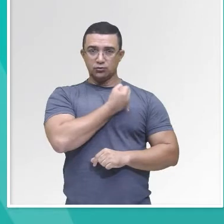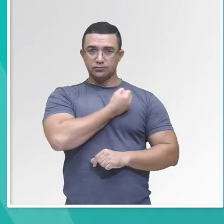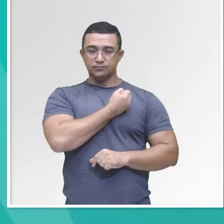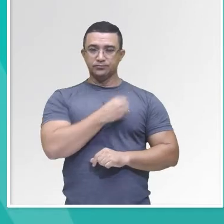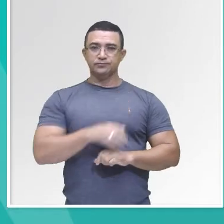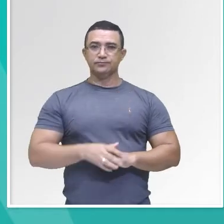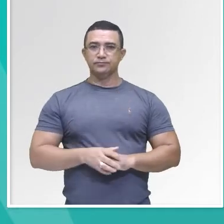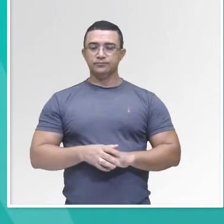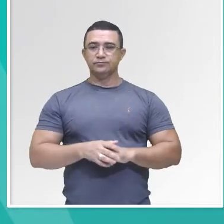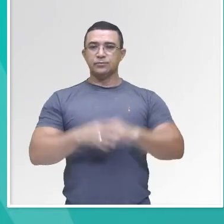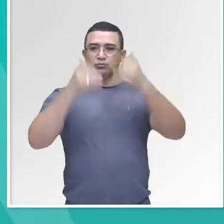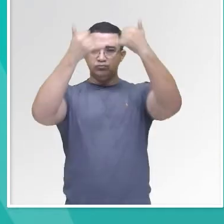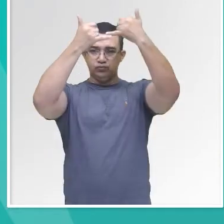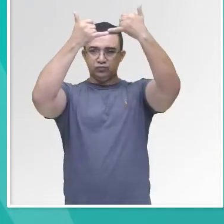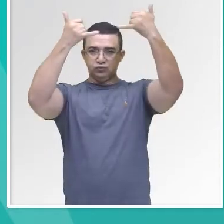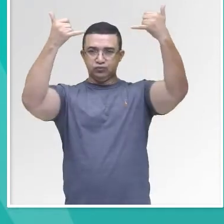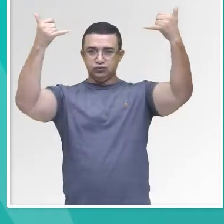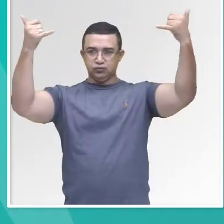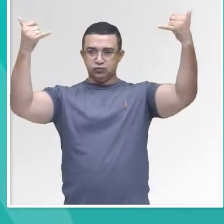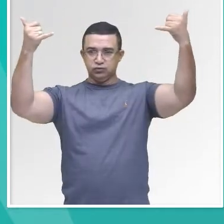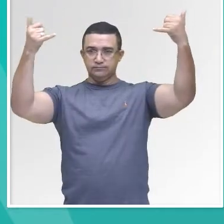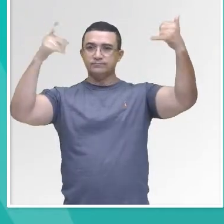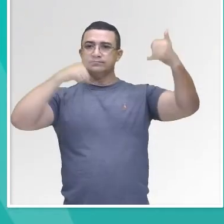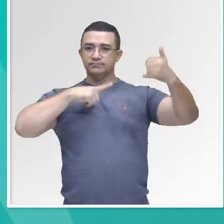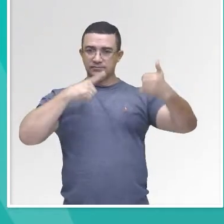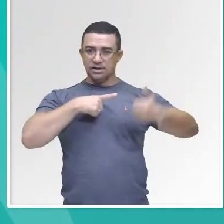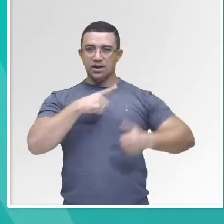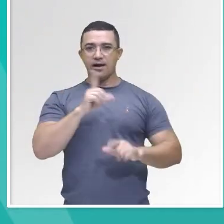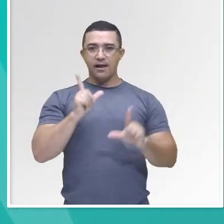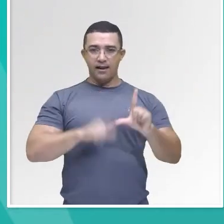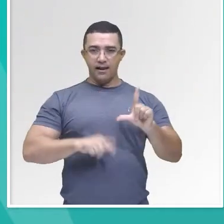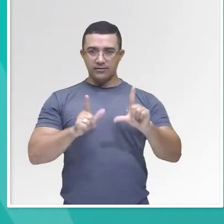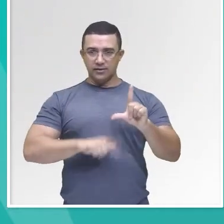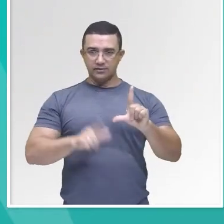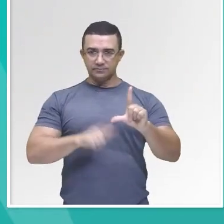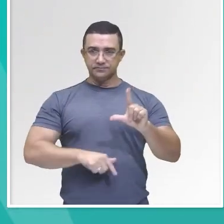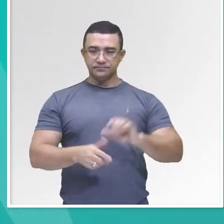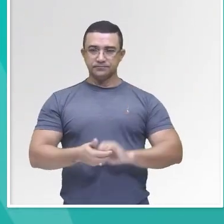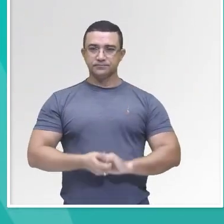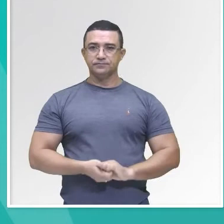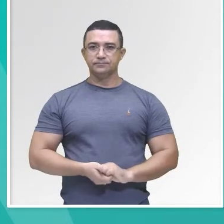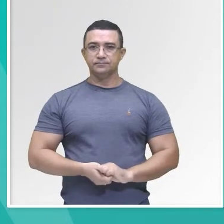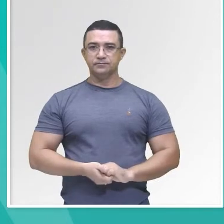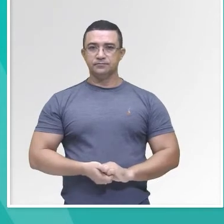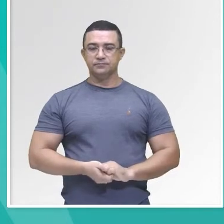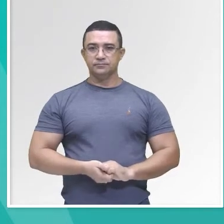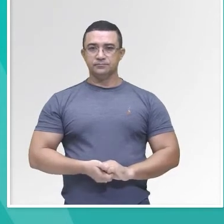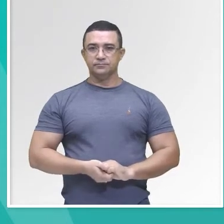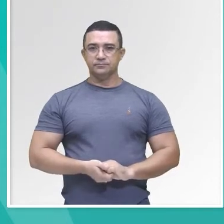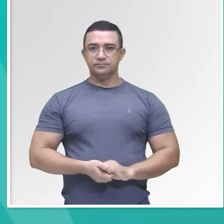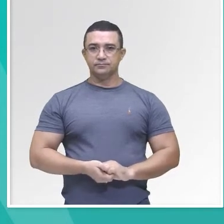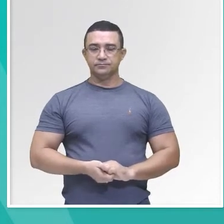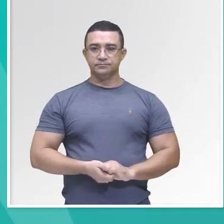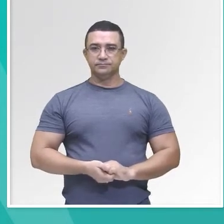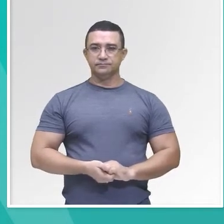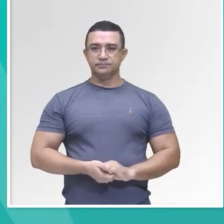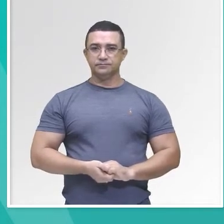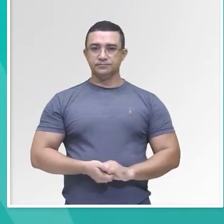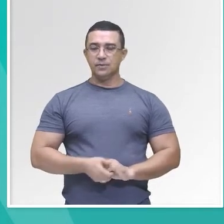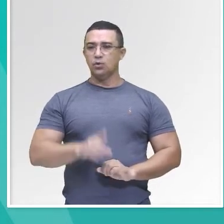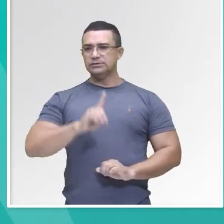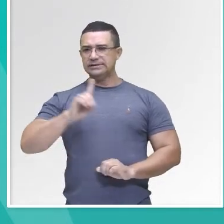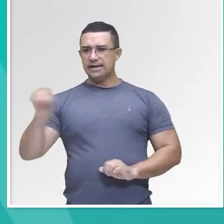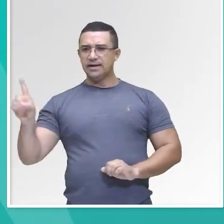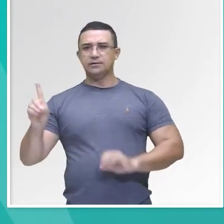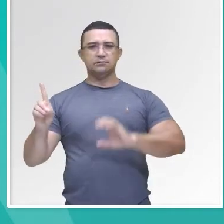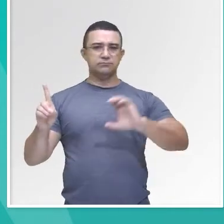E na horizontal nós temos as letras, tá? Tanto do lado daqui quanto do lado de lá, para o